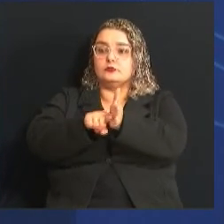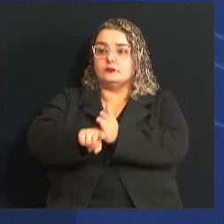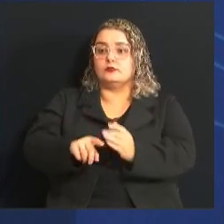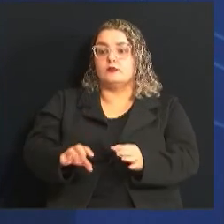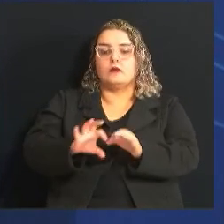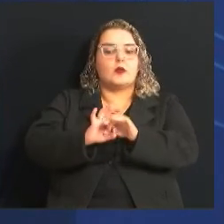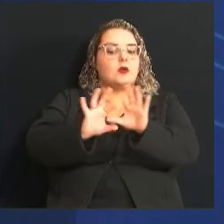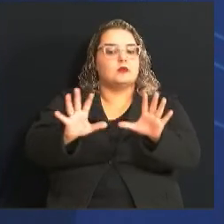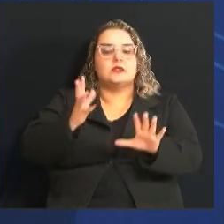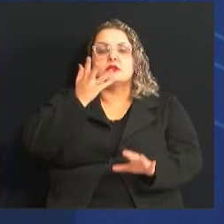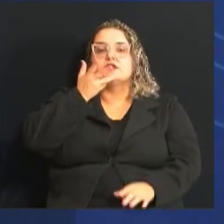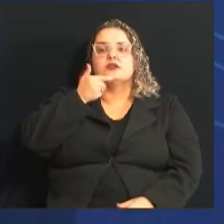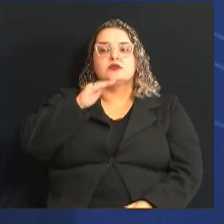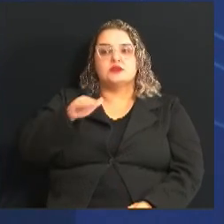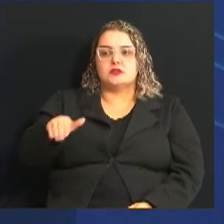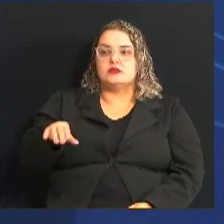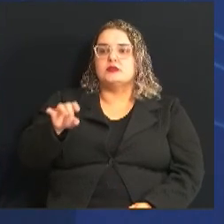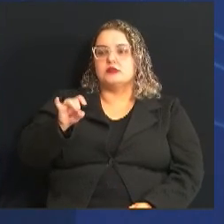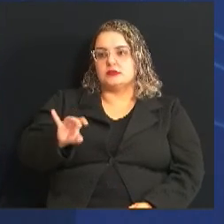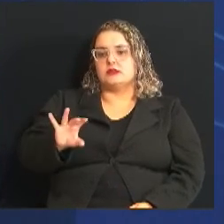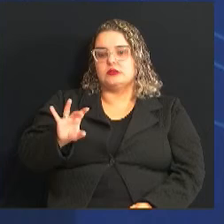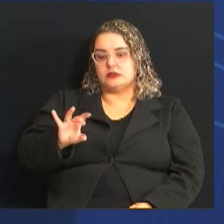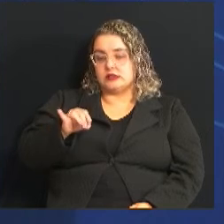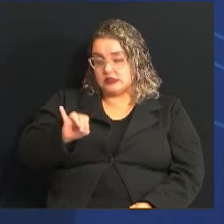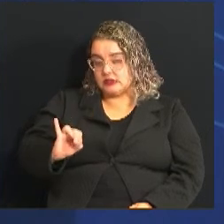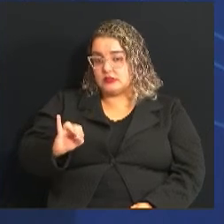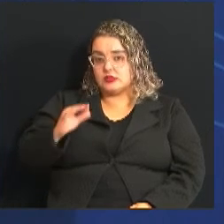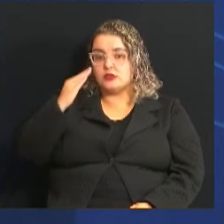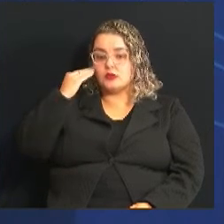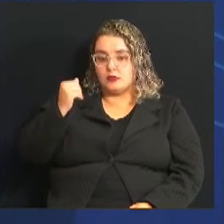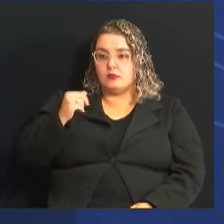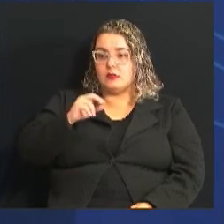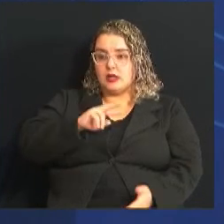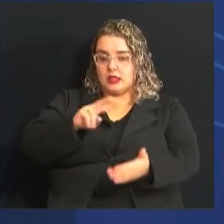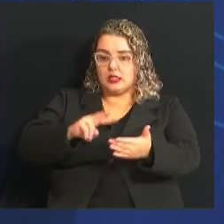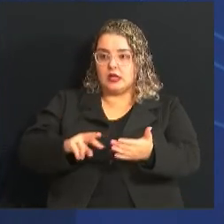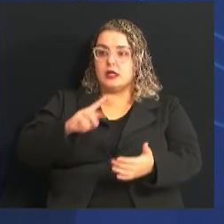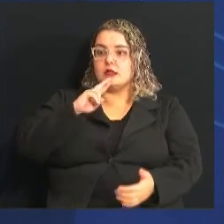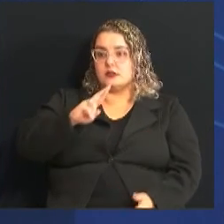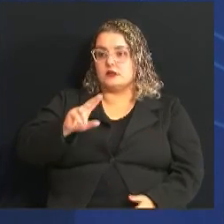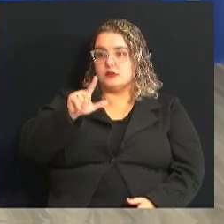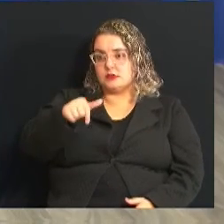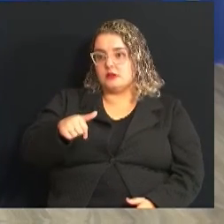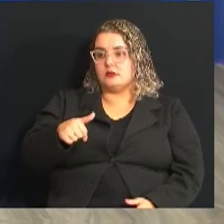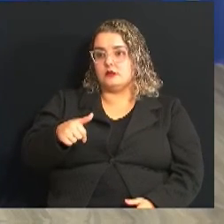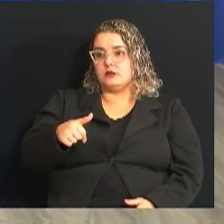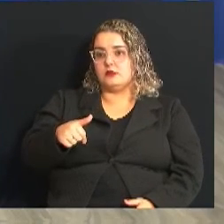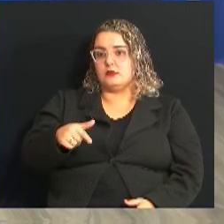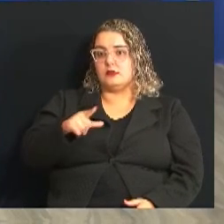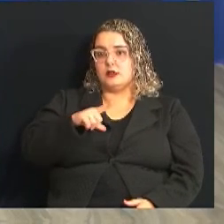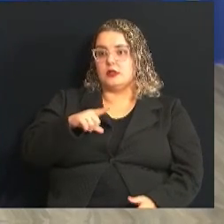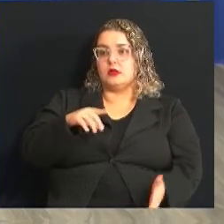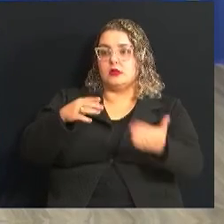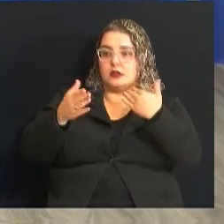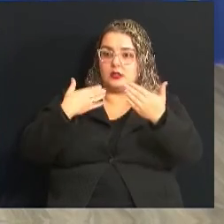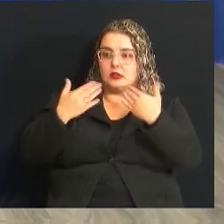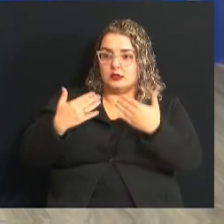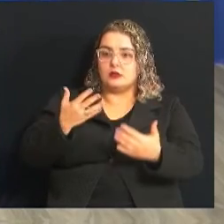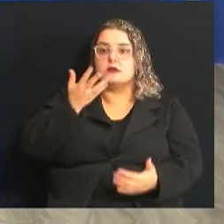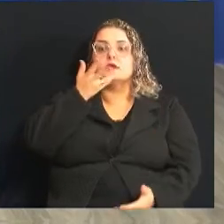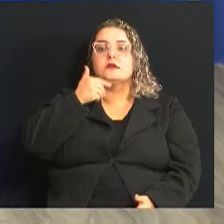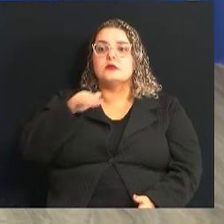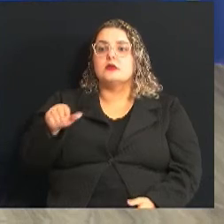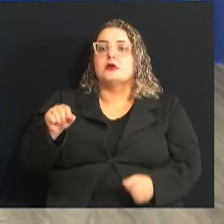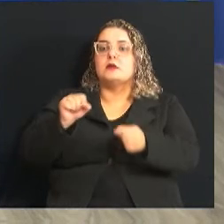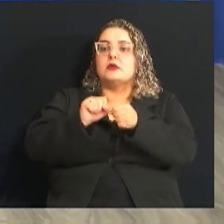a criança, se ela já souber ler, responder e depois o adulto ele tem uma conversa com a criança? É para